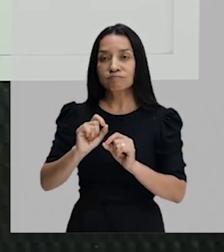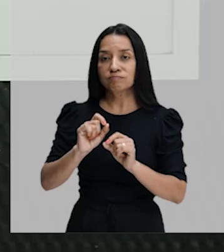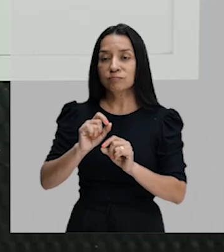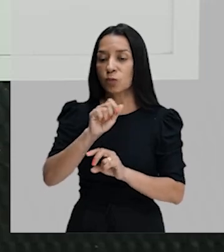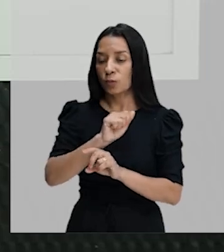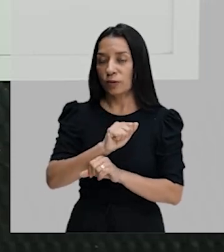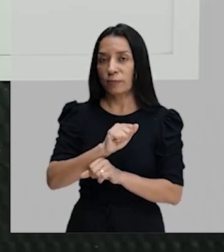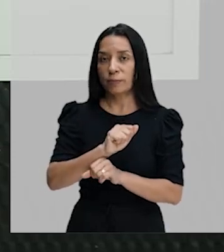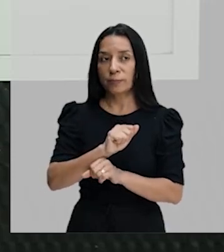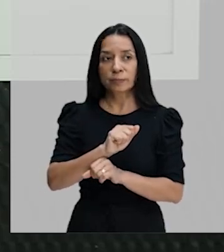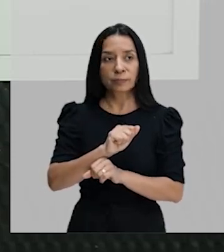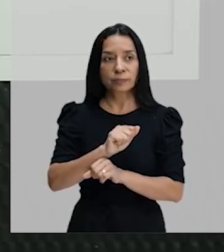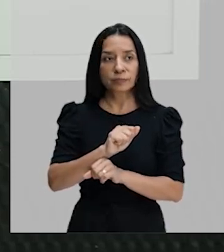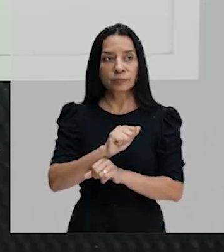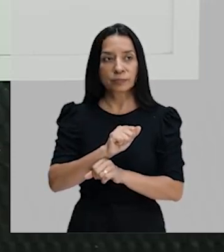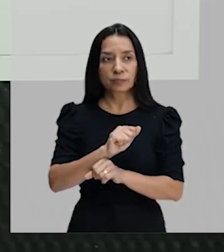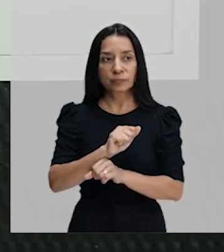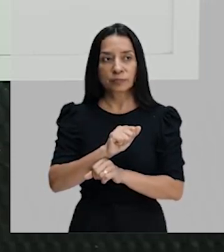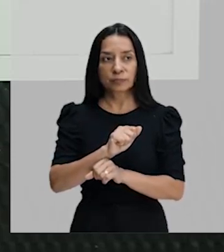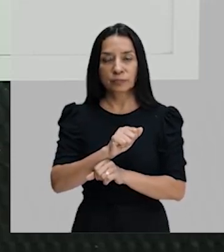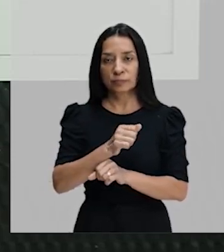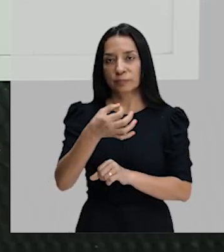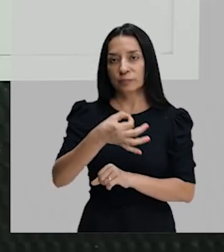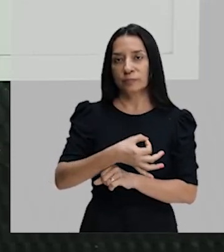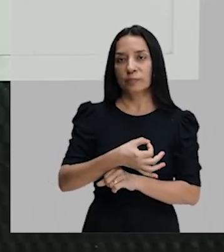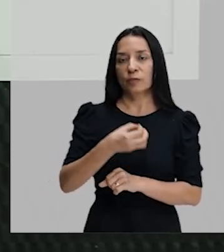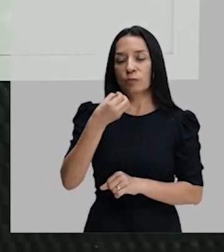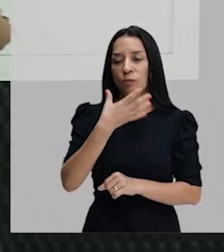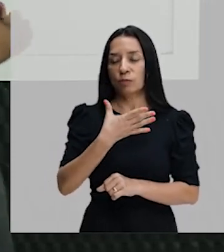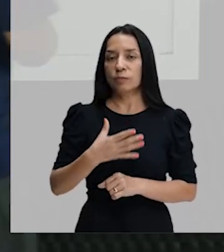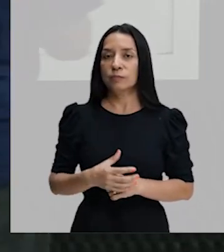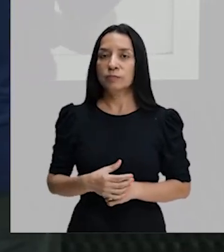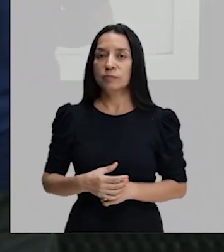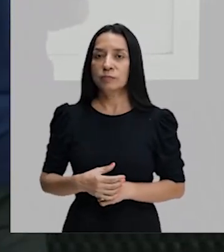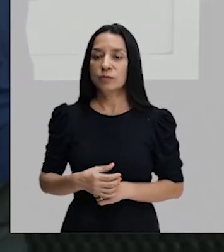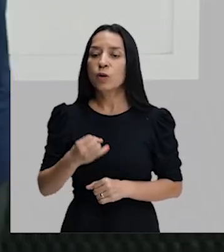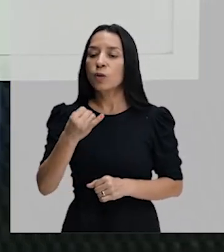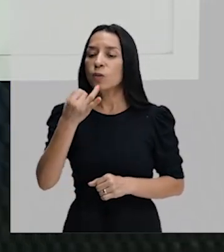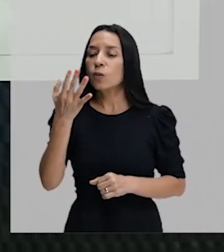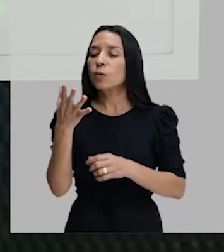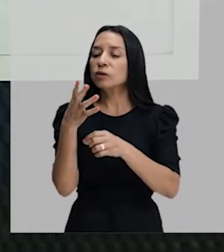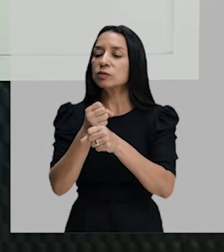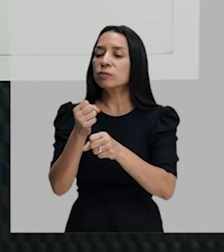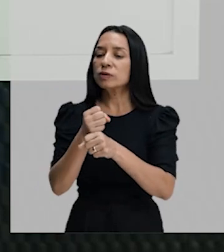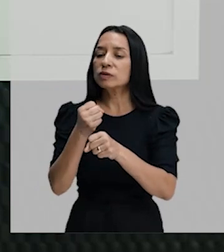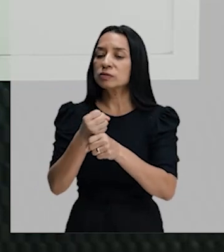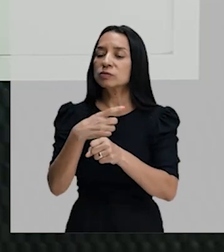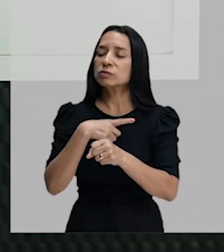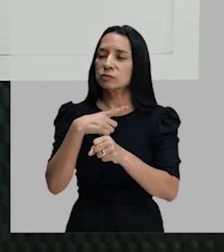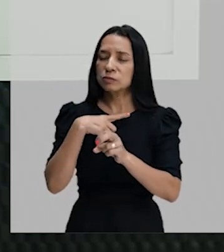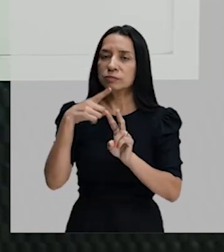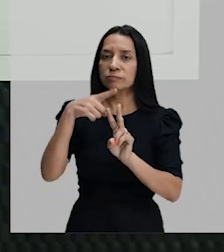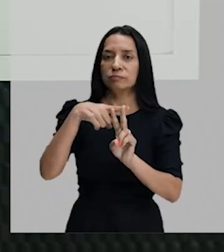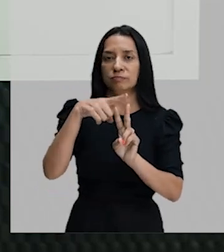o A, certo? Bom, então quais são as operações que a gente vai ver com vetores?